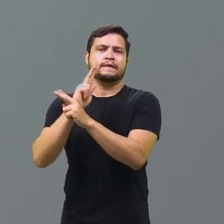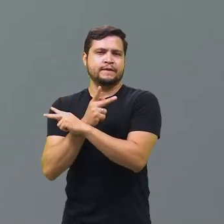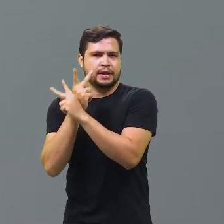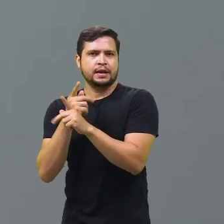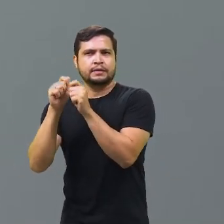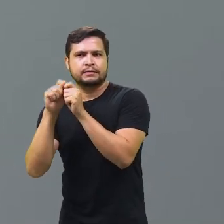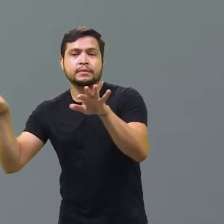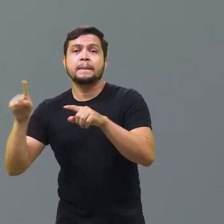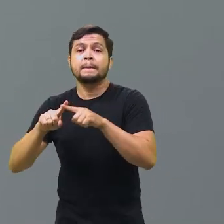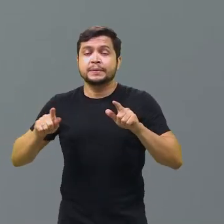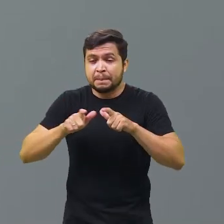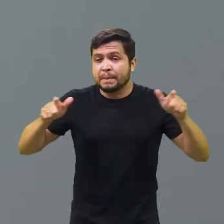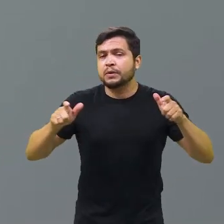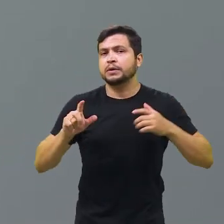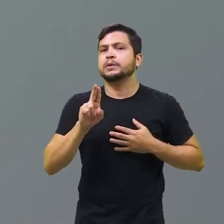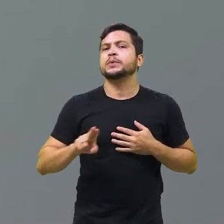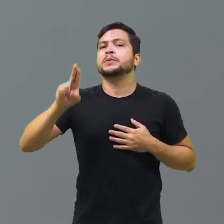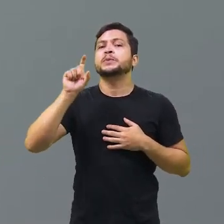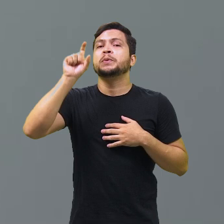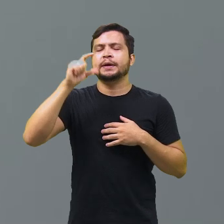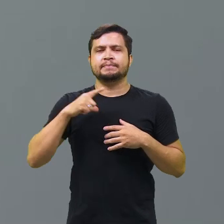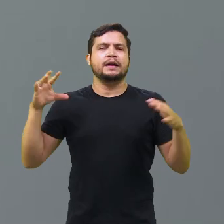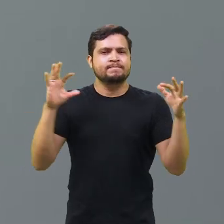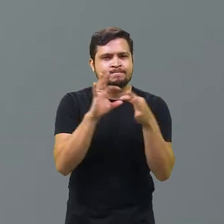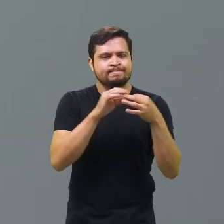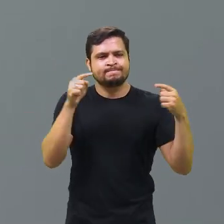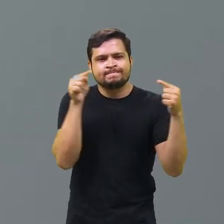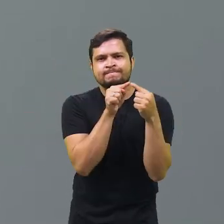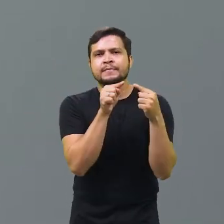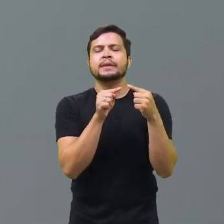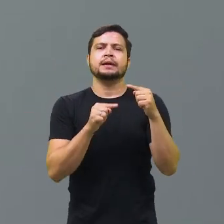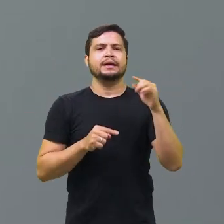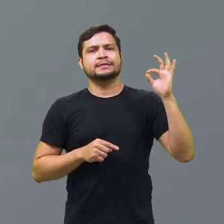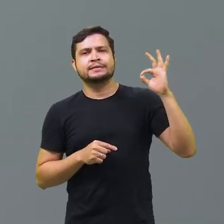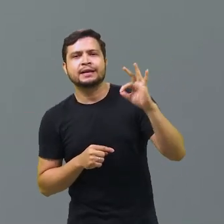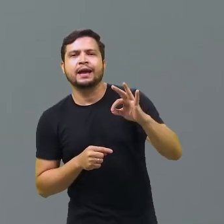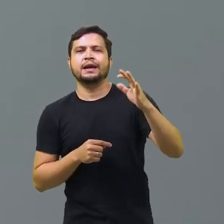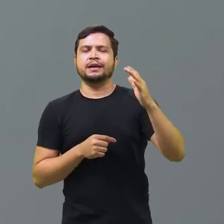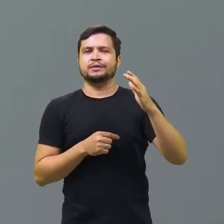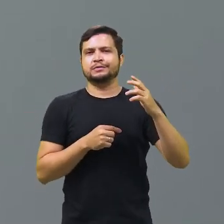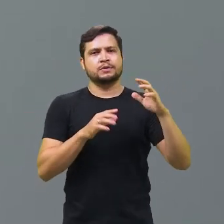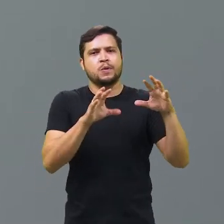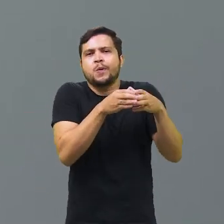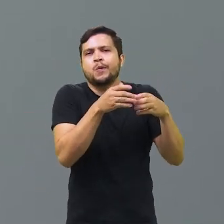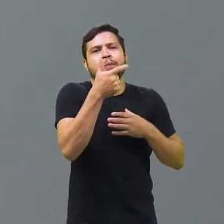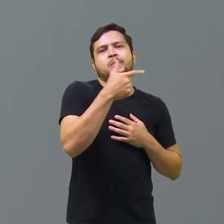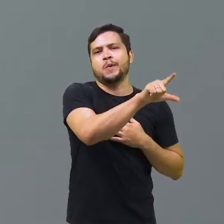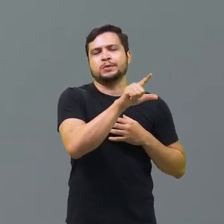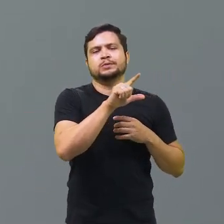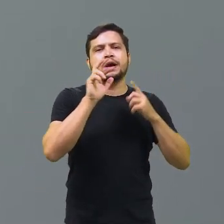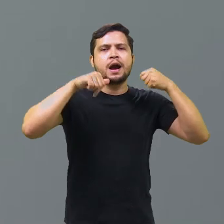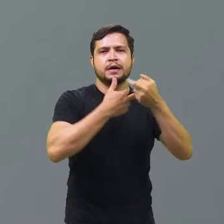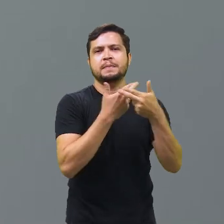a maioria vai utilizar essa polinização interligada com insetos e com outros grupos animais,